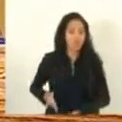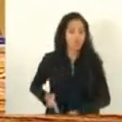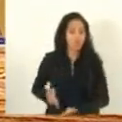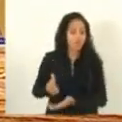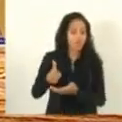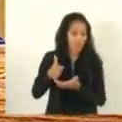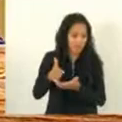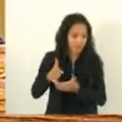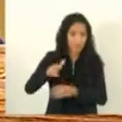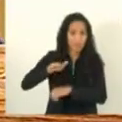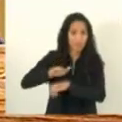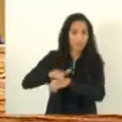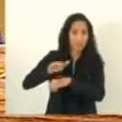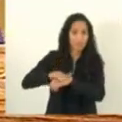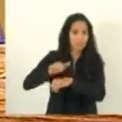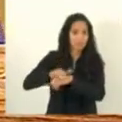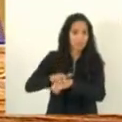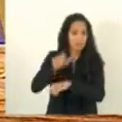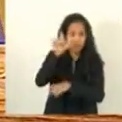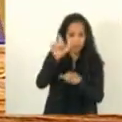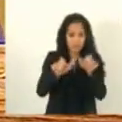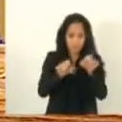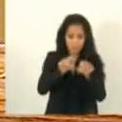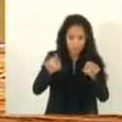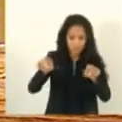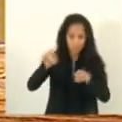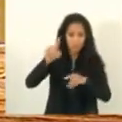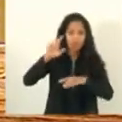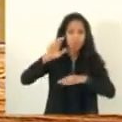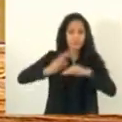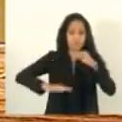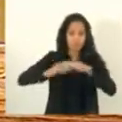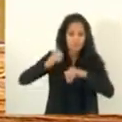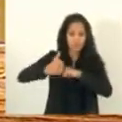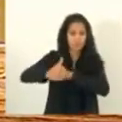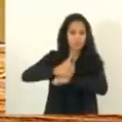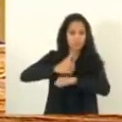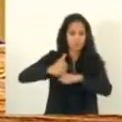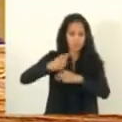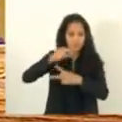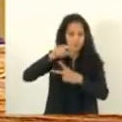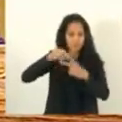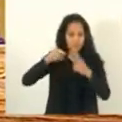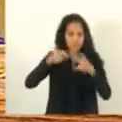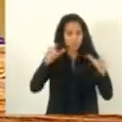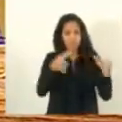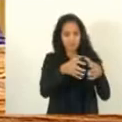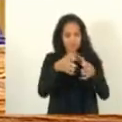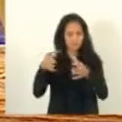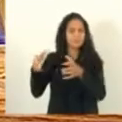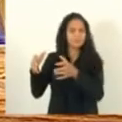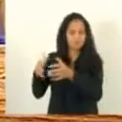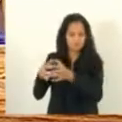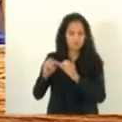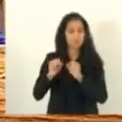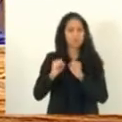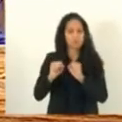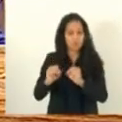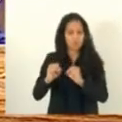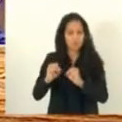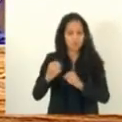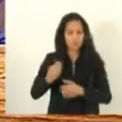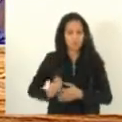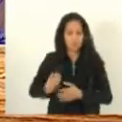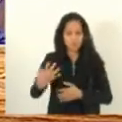nas mãos dos agentes socioeducativos e dos agentes penitenciários pode sim salvar